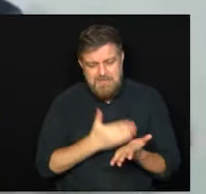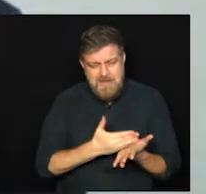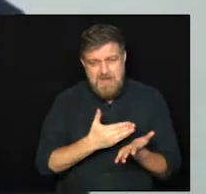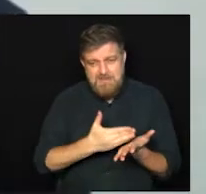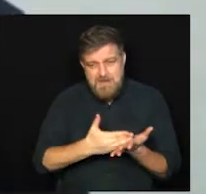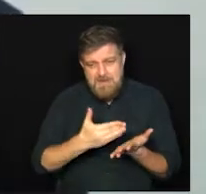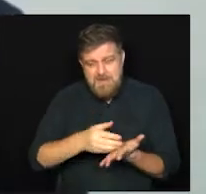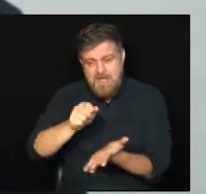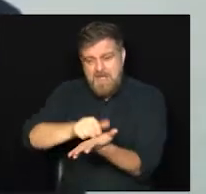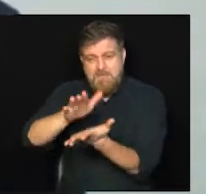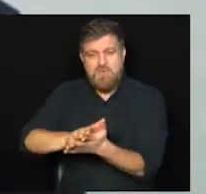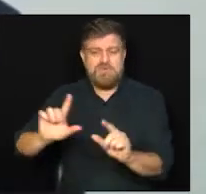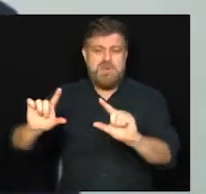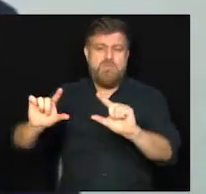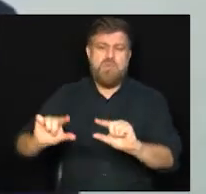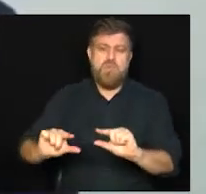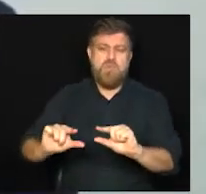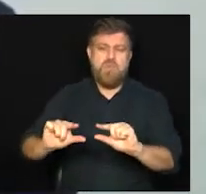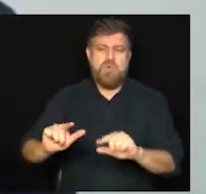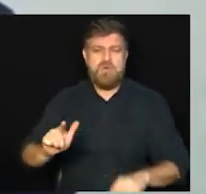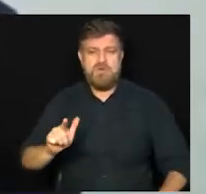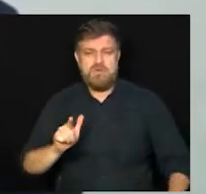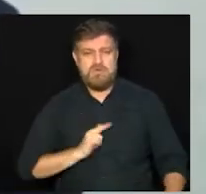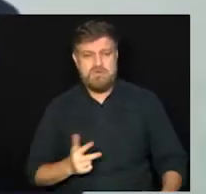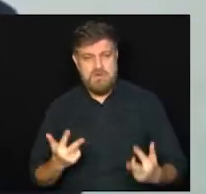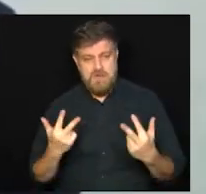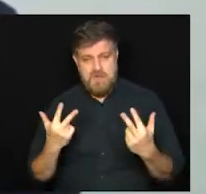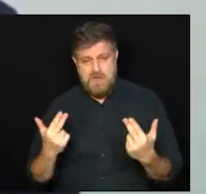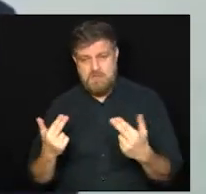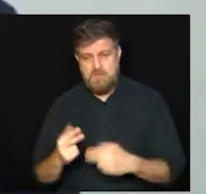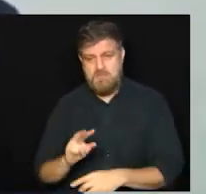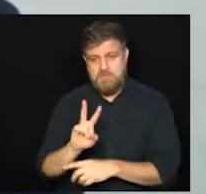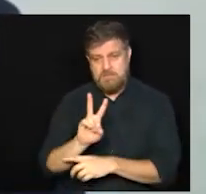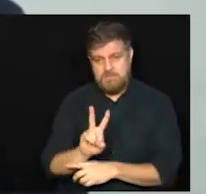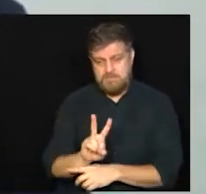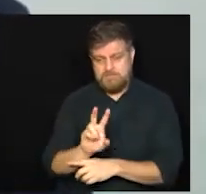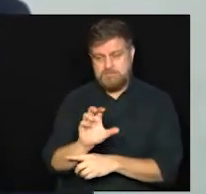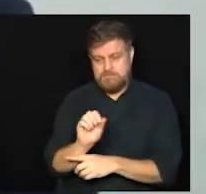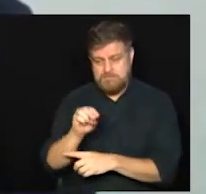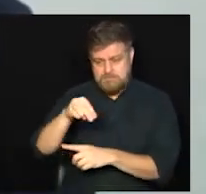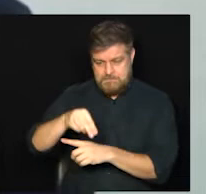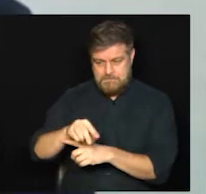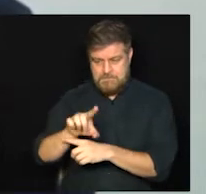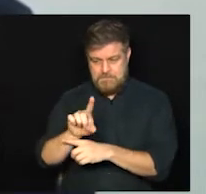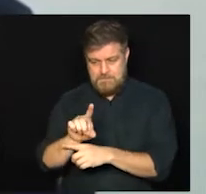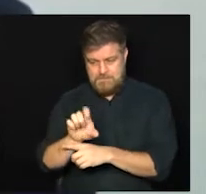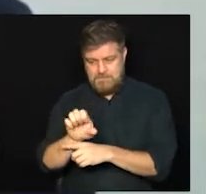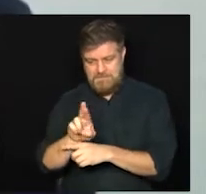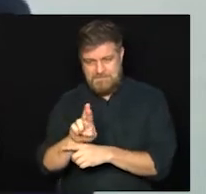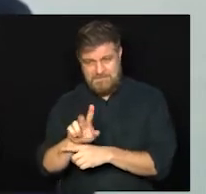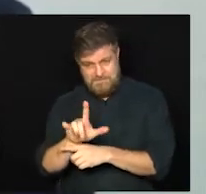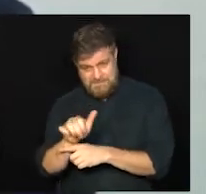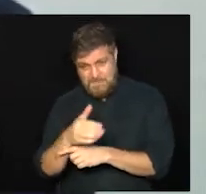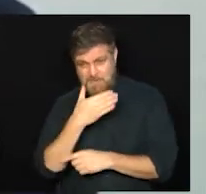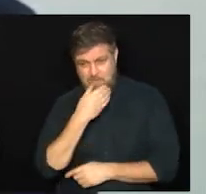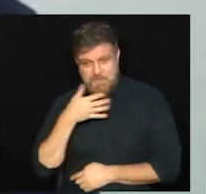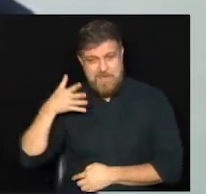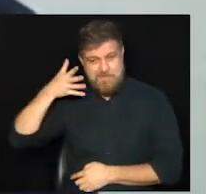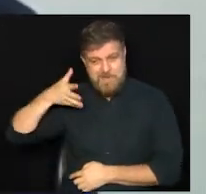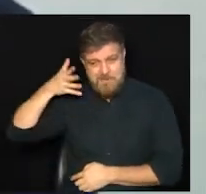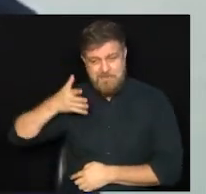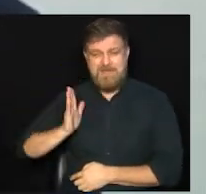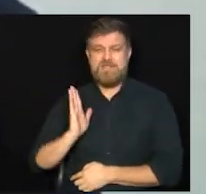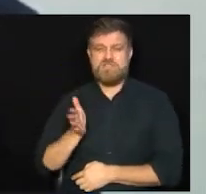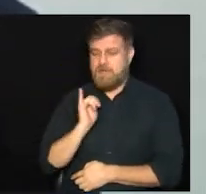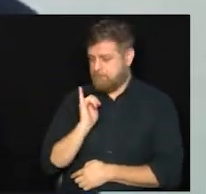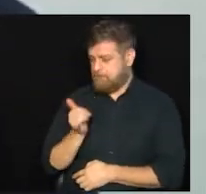as multas, como o Vanderlei comentou. Outro assunto que é relevante é o